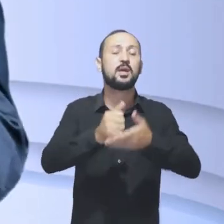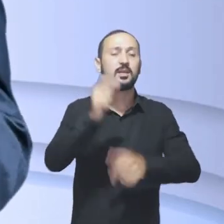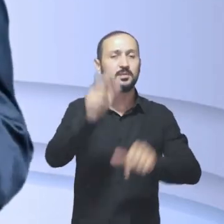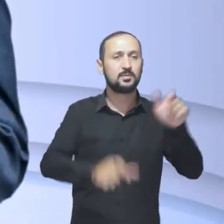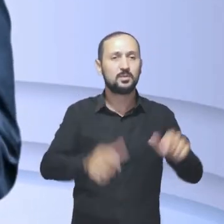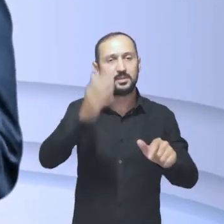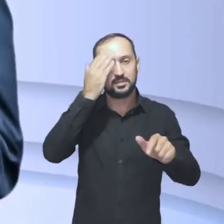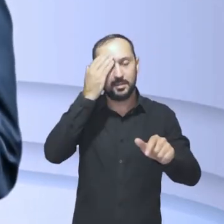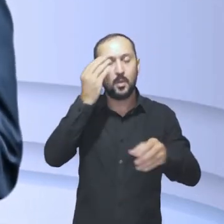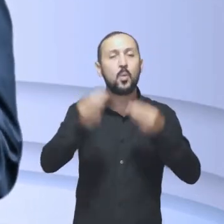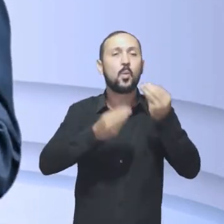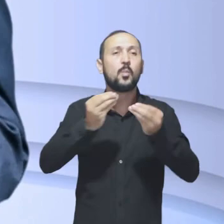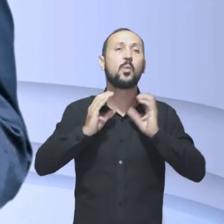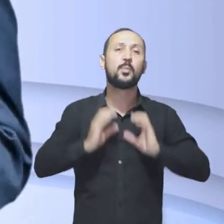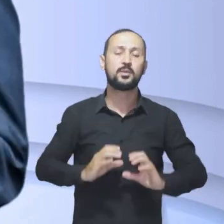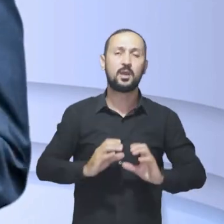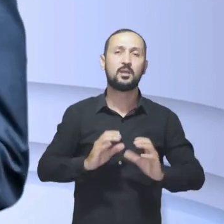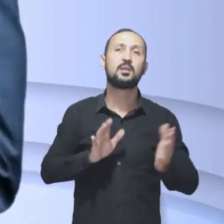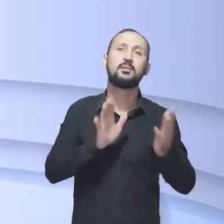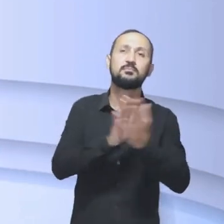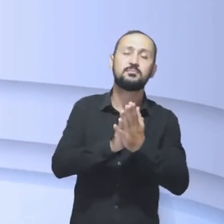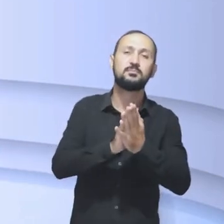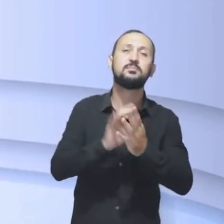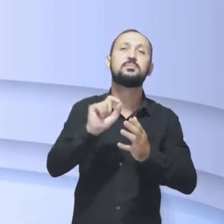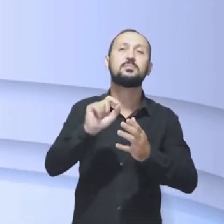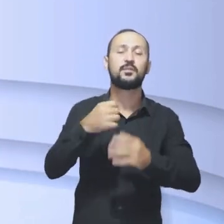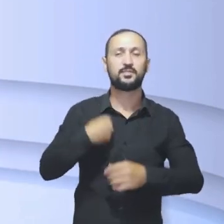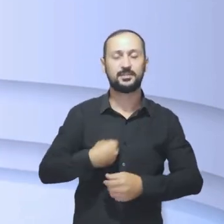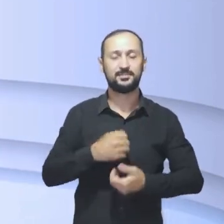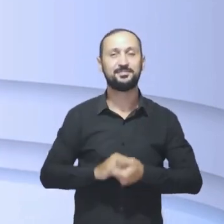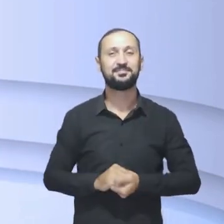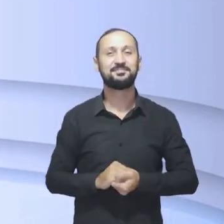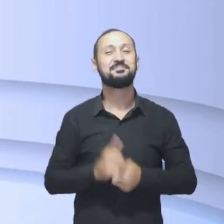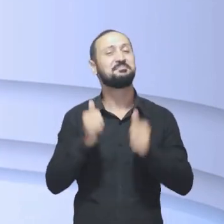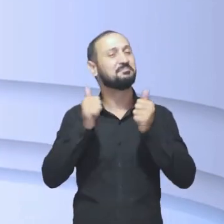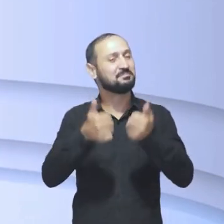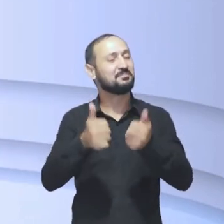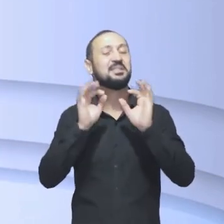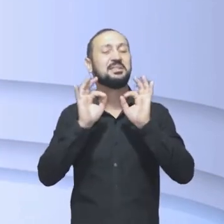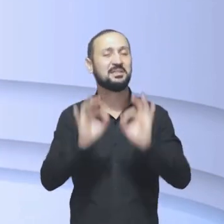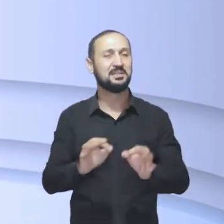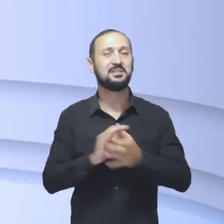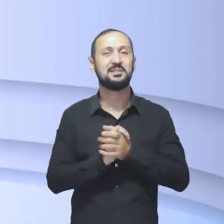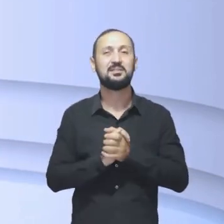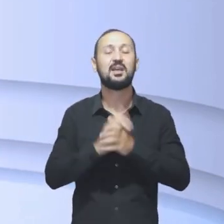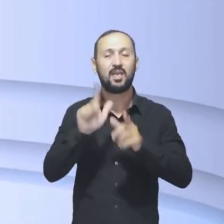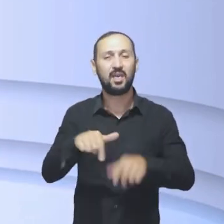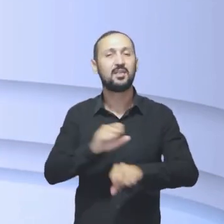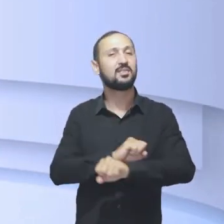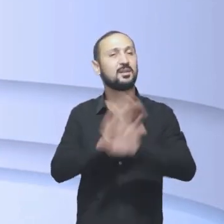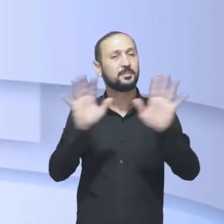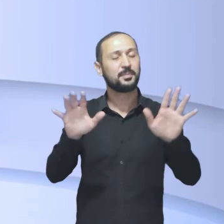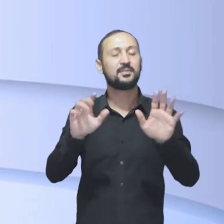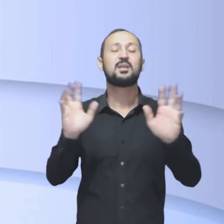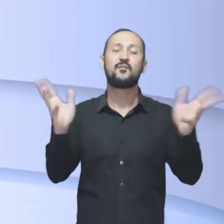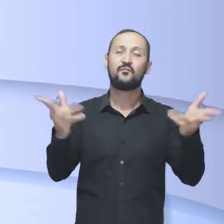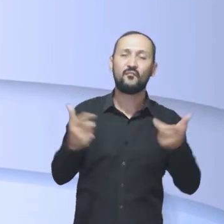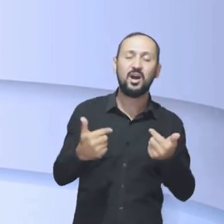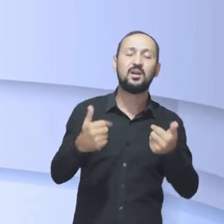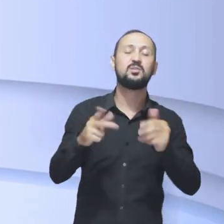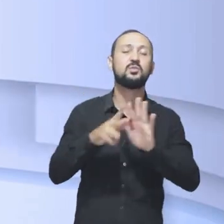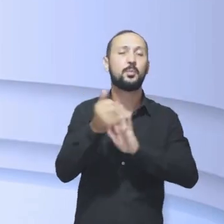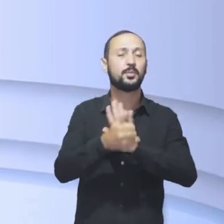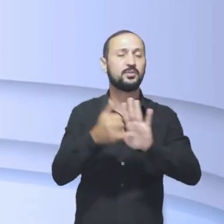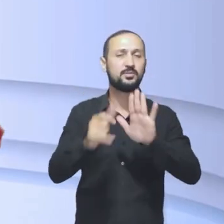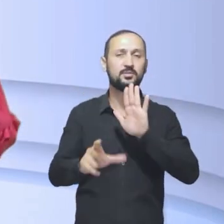comportar diante dos acontecimentos da vida. Exatamente isso, Luiz. Transparência e eficácia aos projetos de lei. Esses são